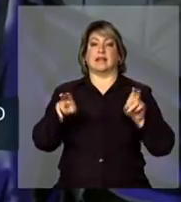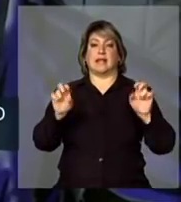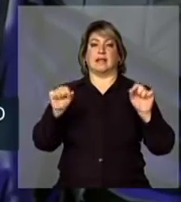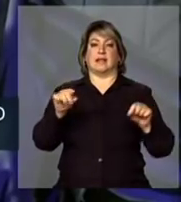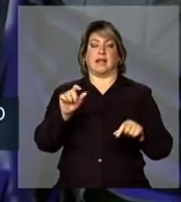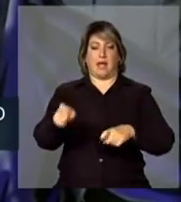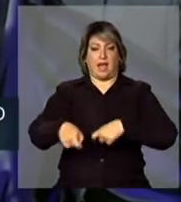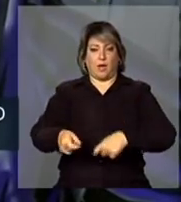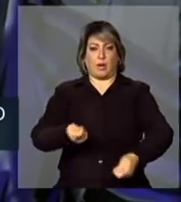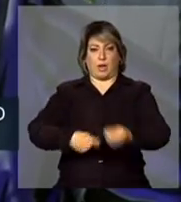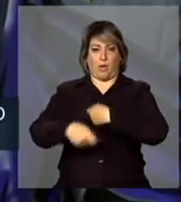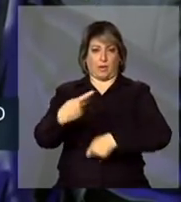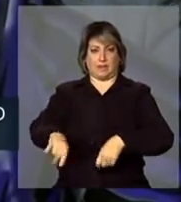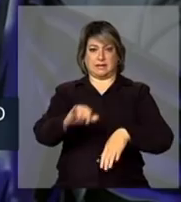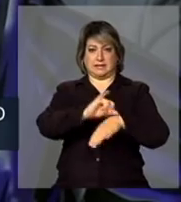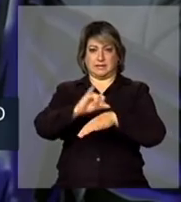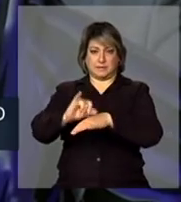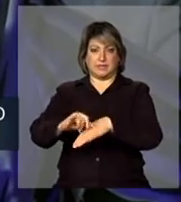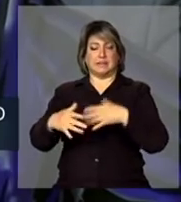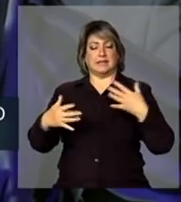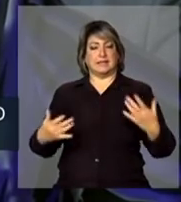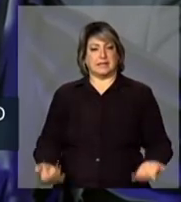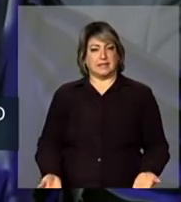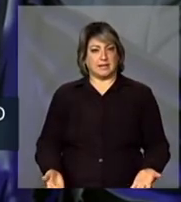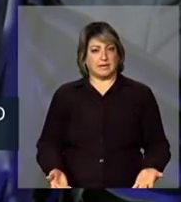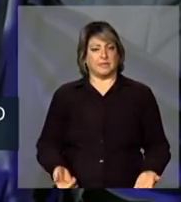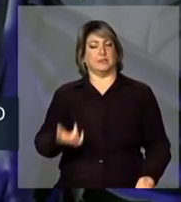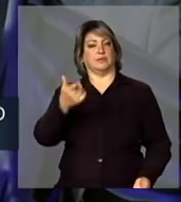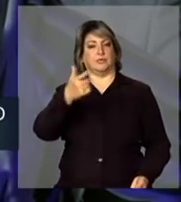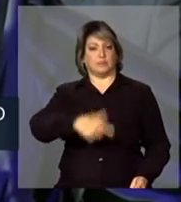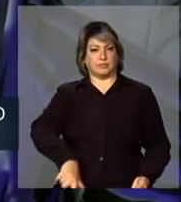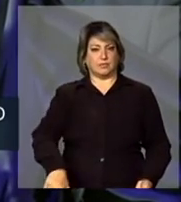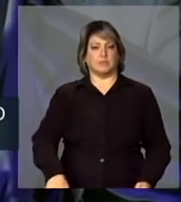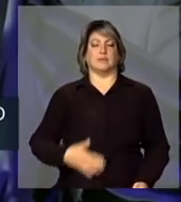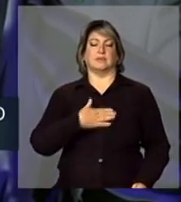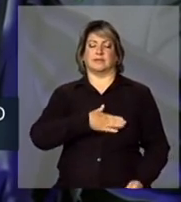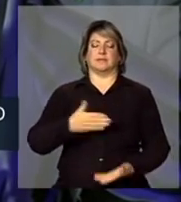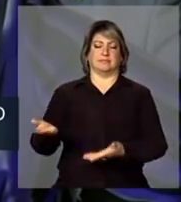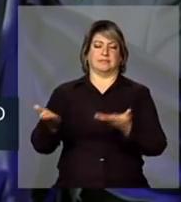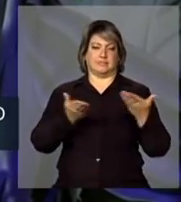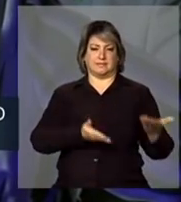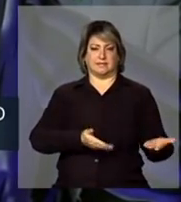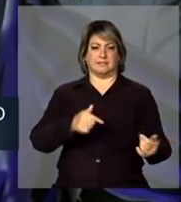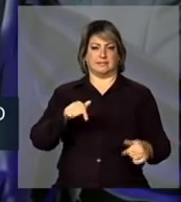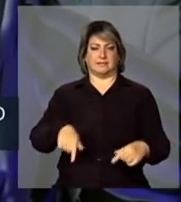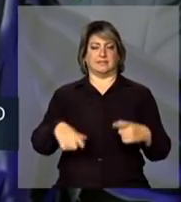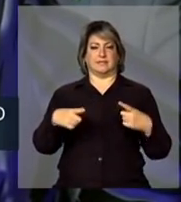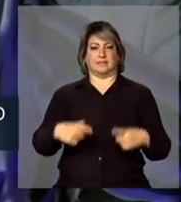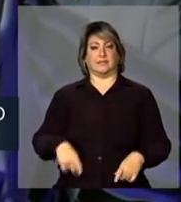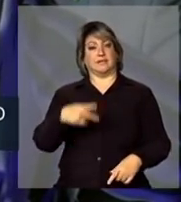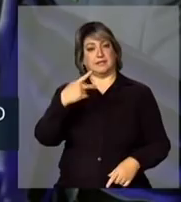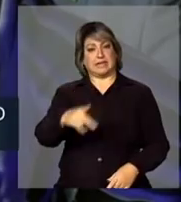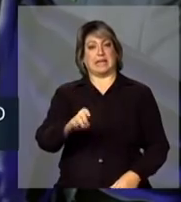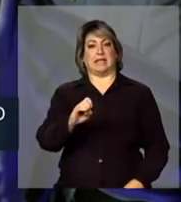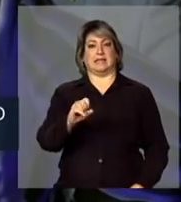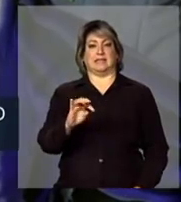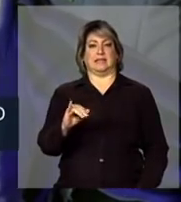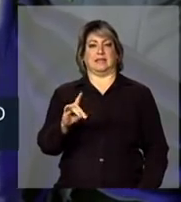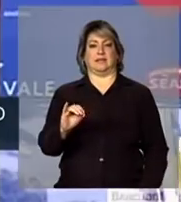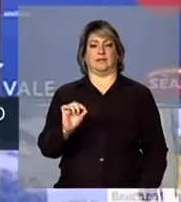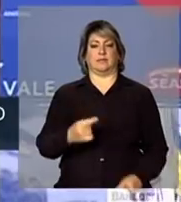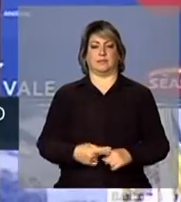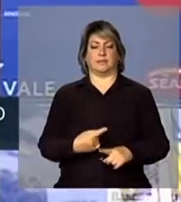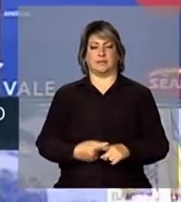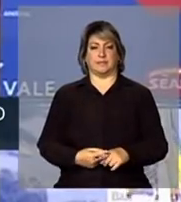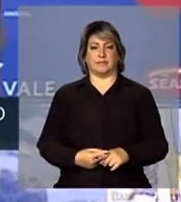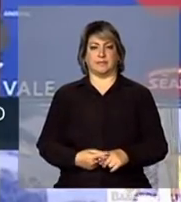agronegócio nessa exposição. Portanto, seja mais uma vez bem-vinda a vosso estado, em especial, como lembrou bem também o prefeito